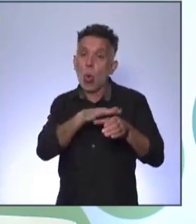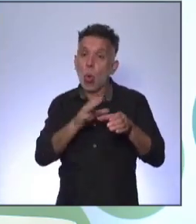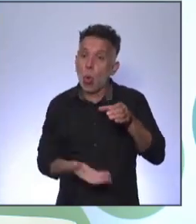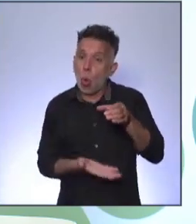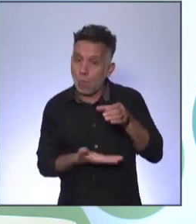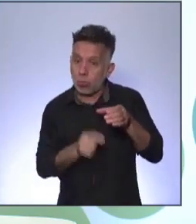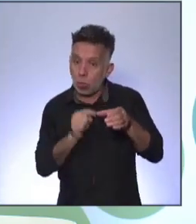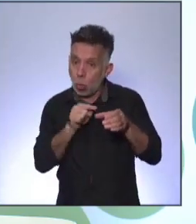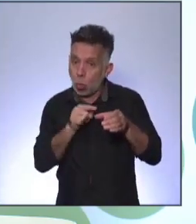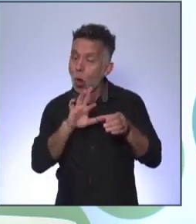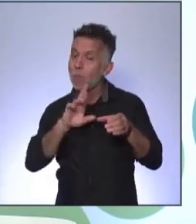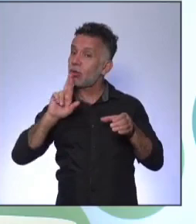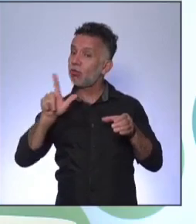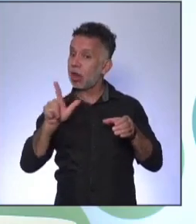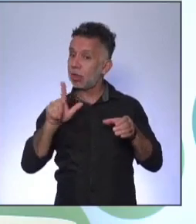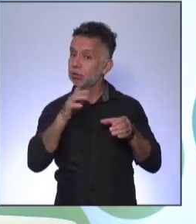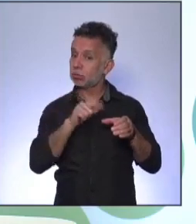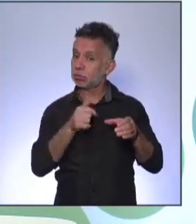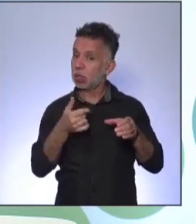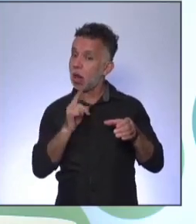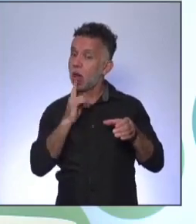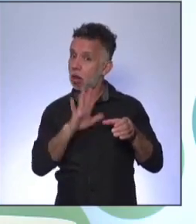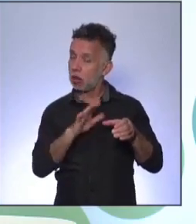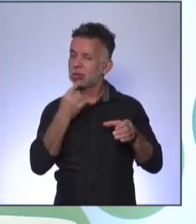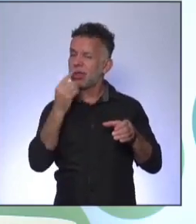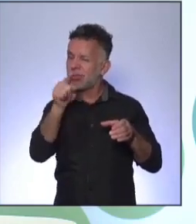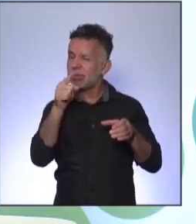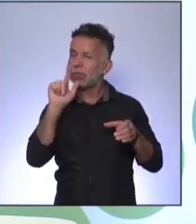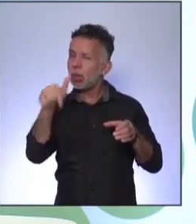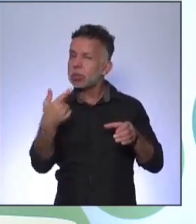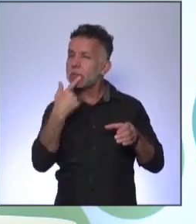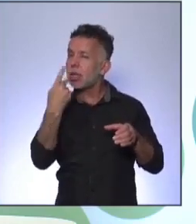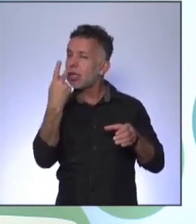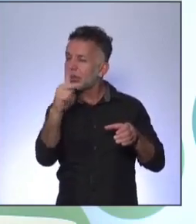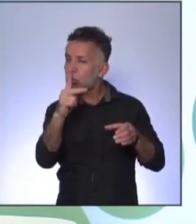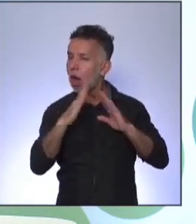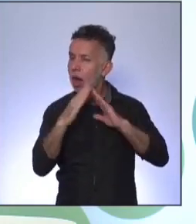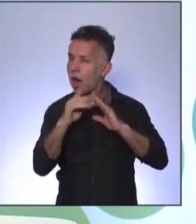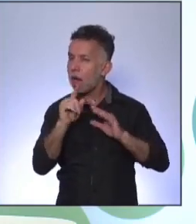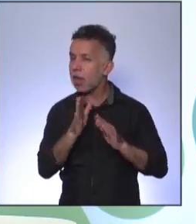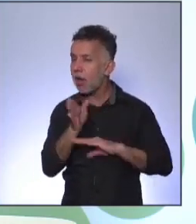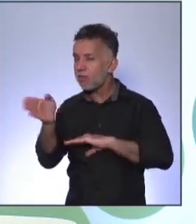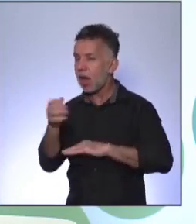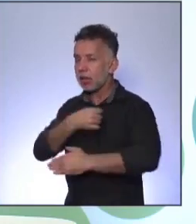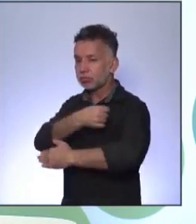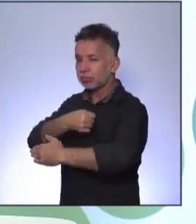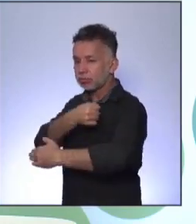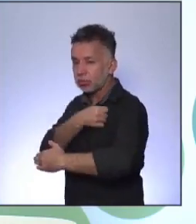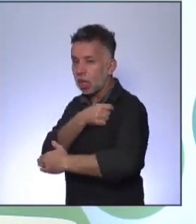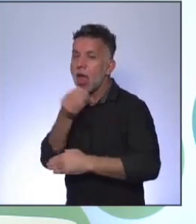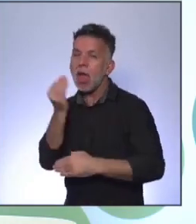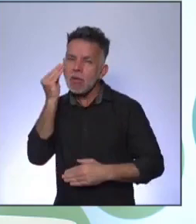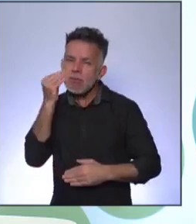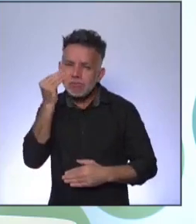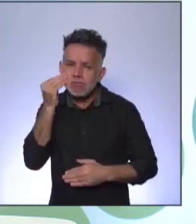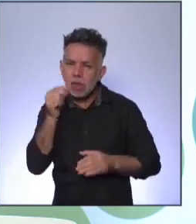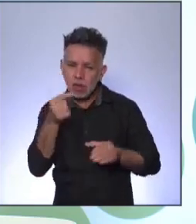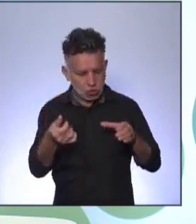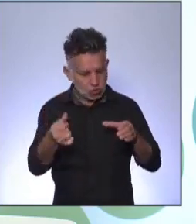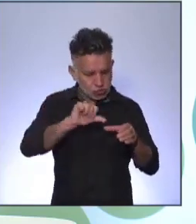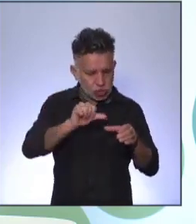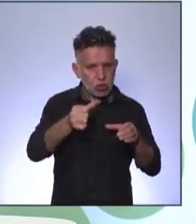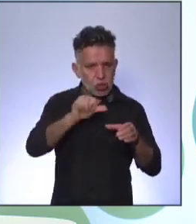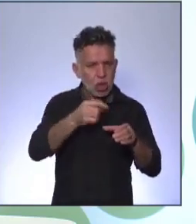depois, durante a aula ali, vocês vão até a cozinha de vocês e façam essa experiência para ver se ela é transparente